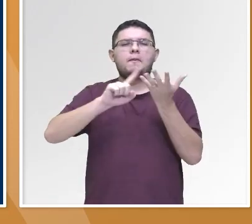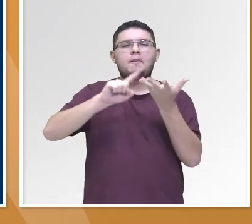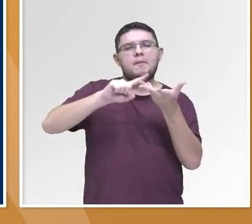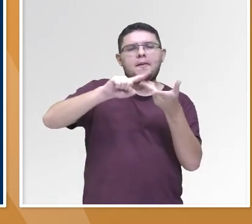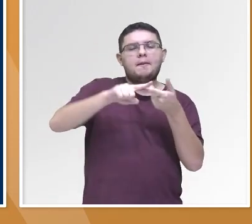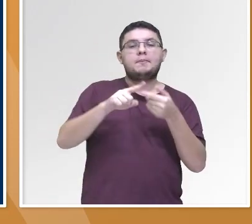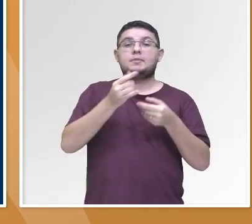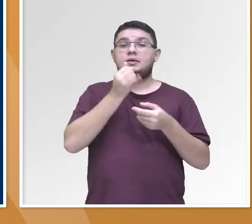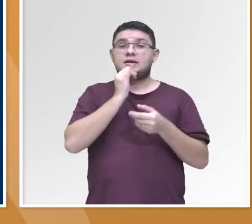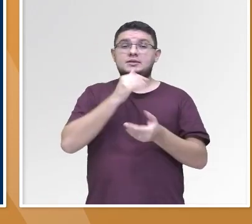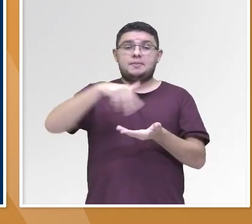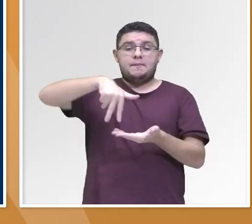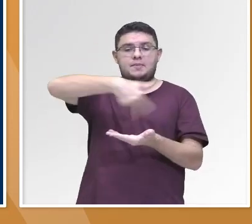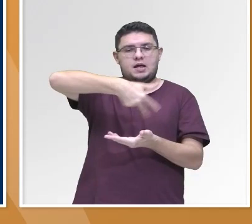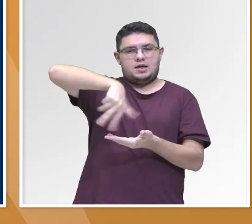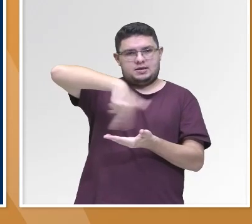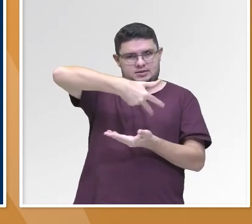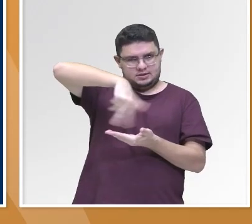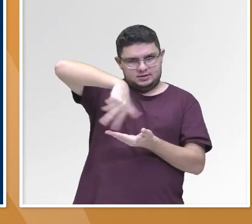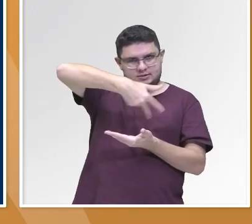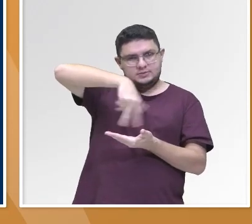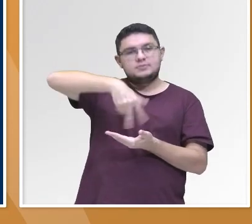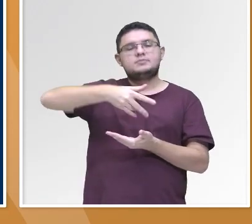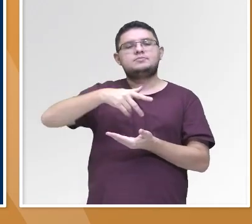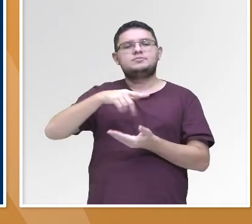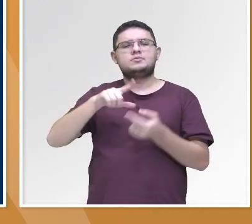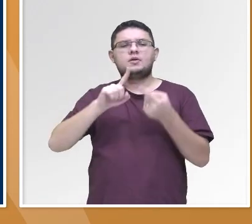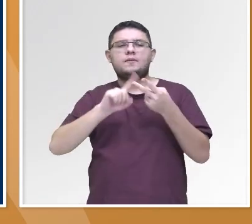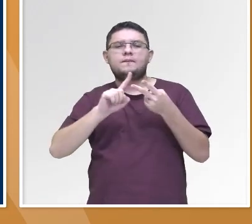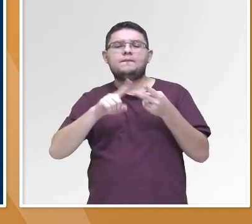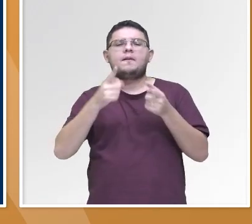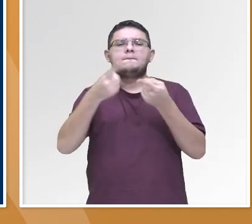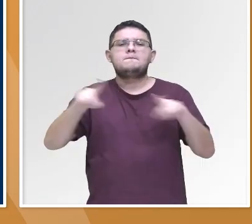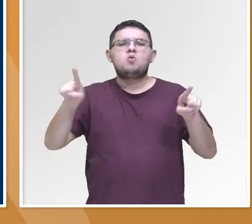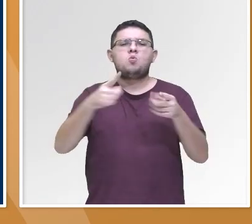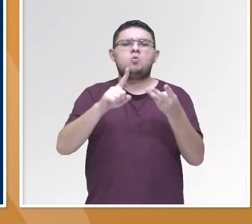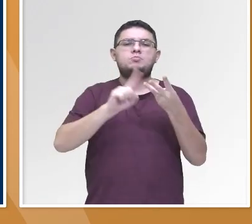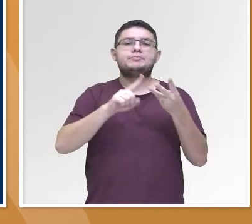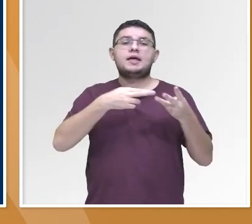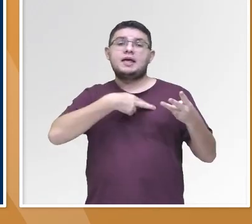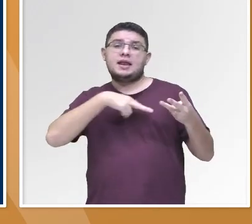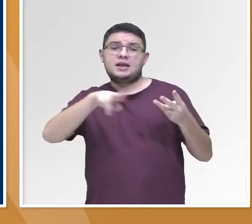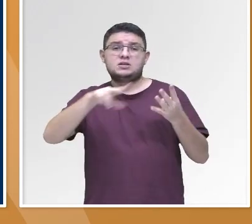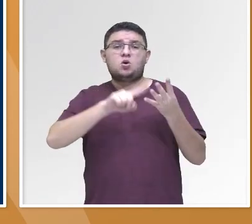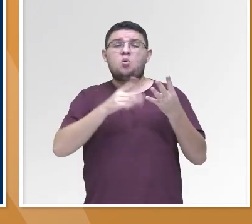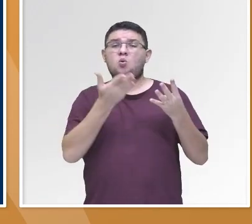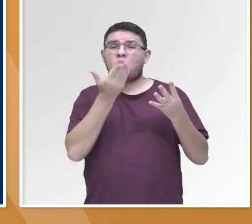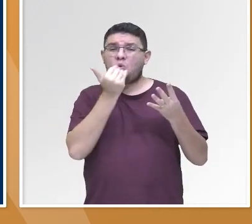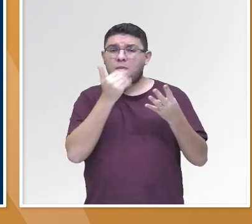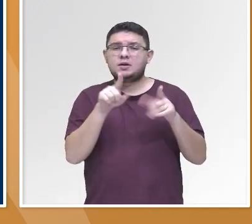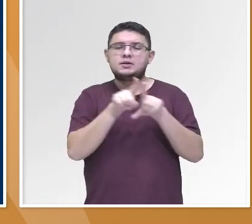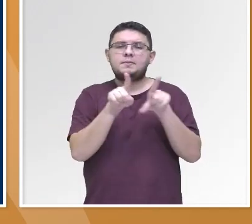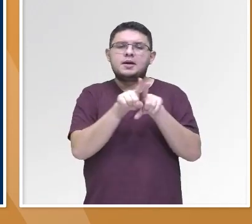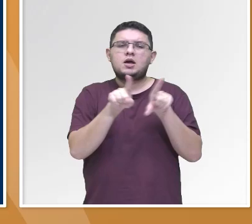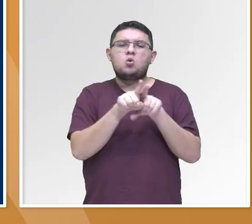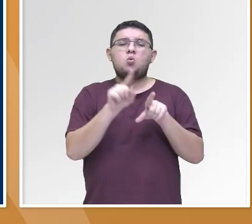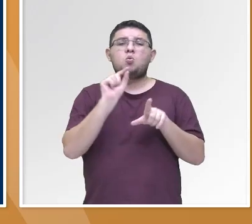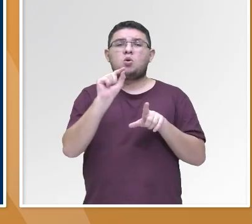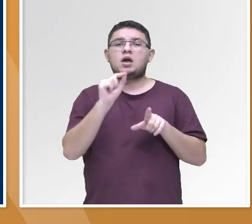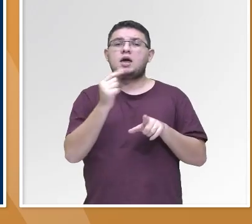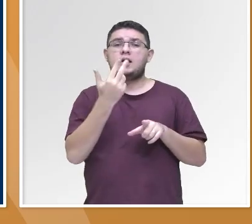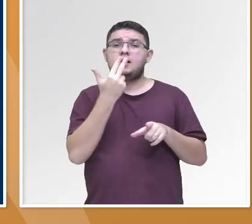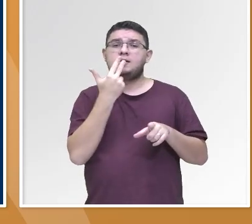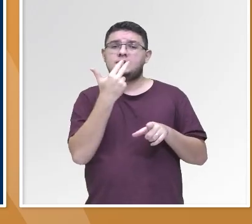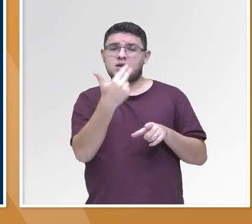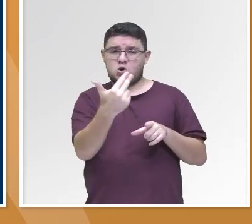alguns exemplos ainda futuramente, música, religião, culinária e idioma. Dentro da dança, inclusive, vai